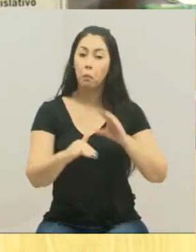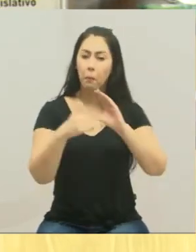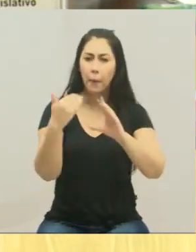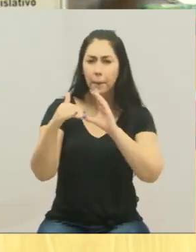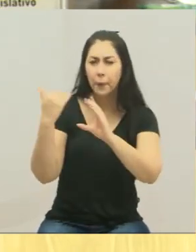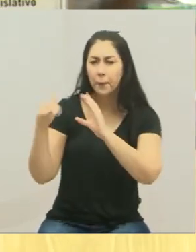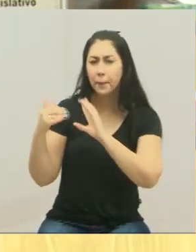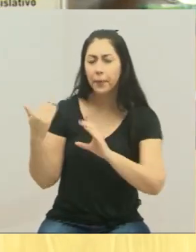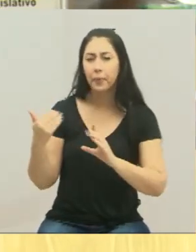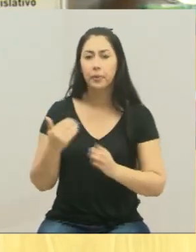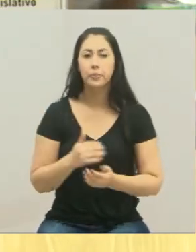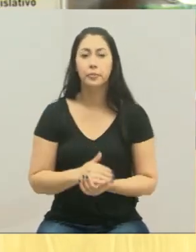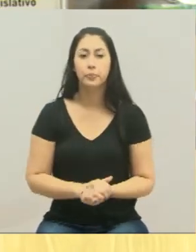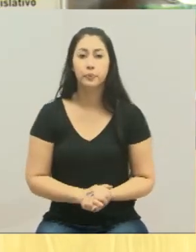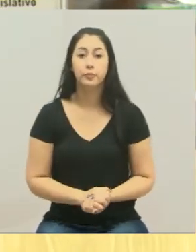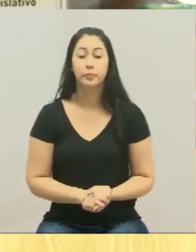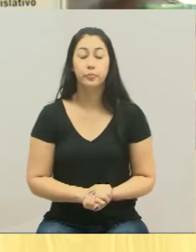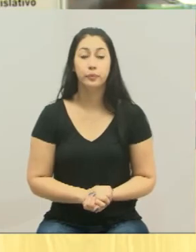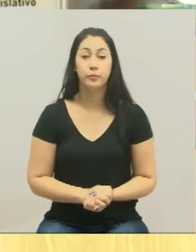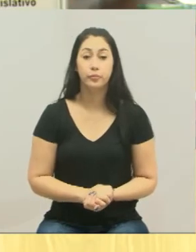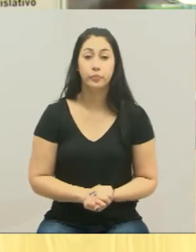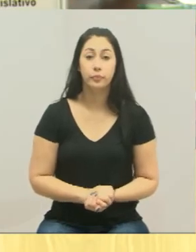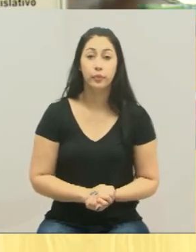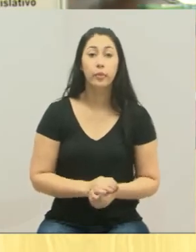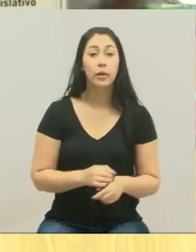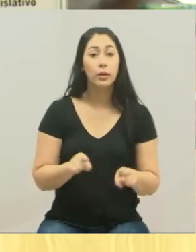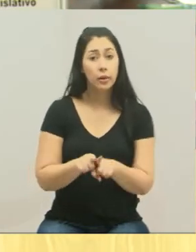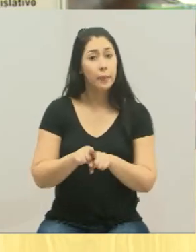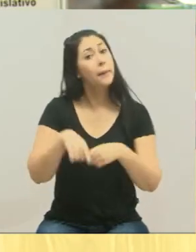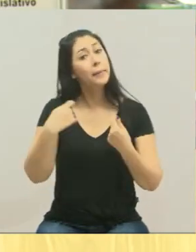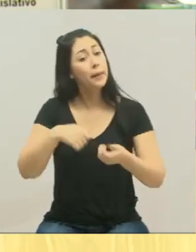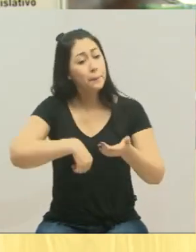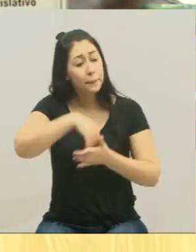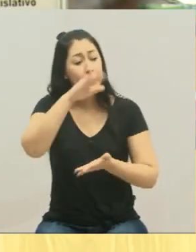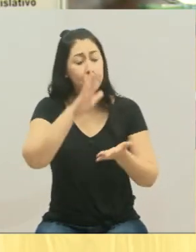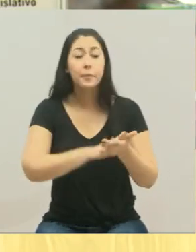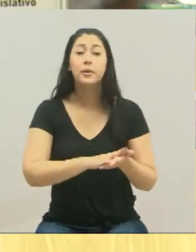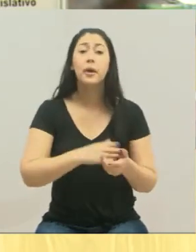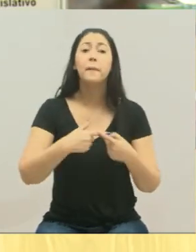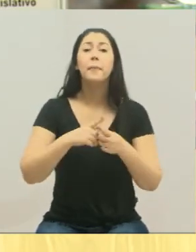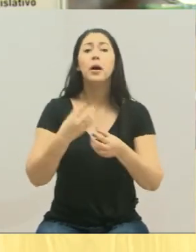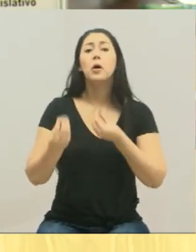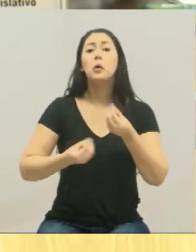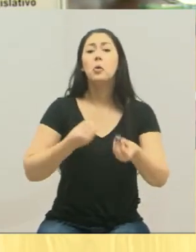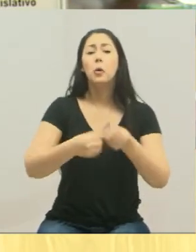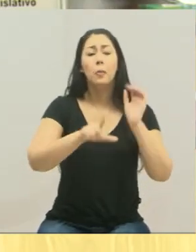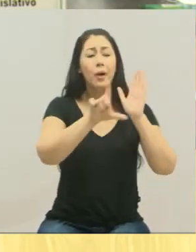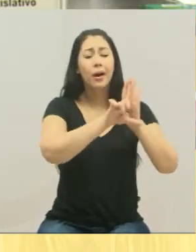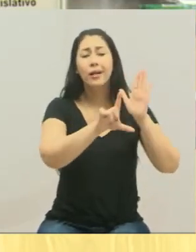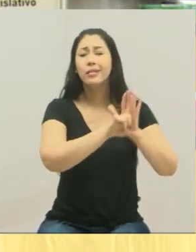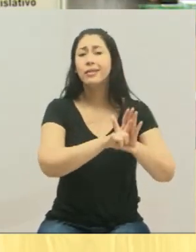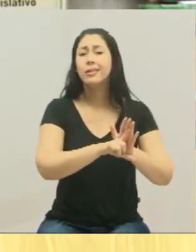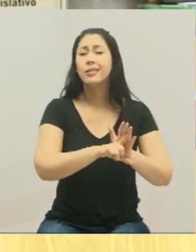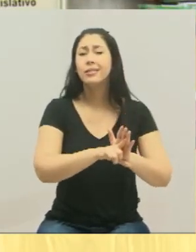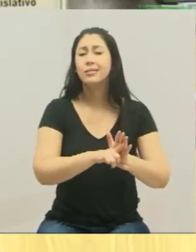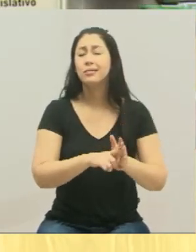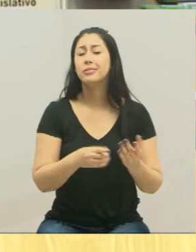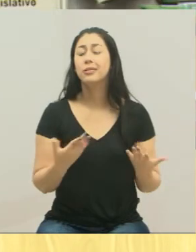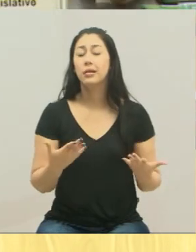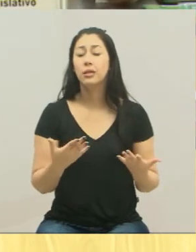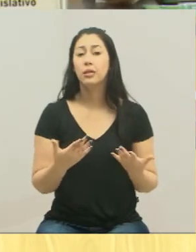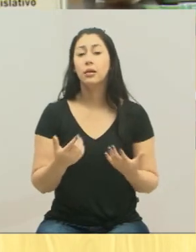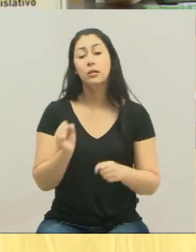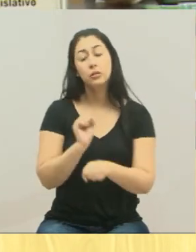notificadas essas ocorrências, com advertências e multas, e qual andamento a lei mencionada foi providenciado. Ao aguardo de